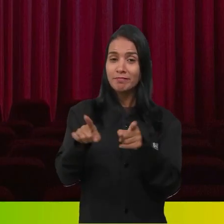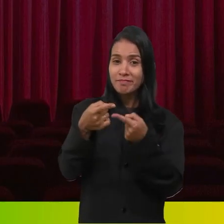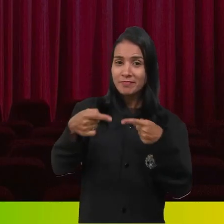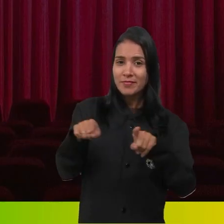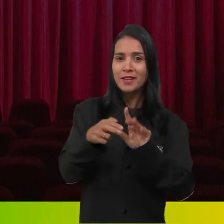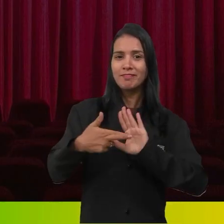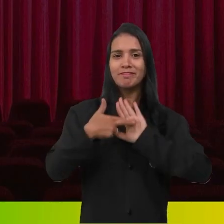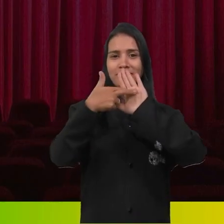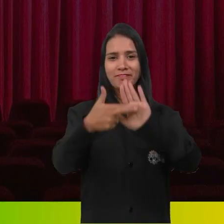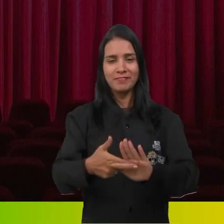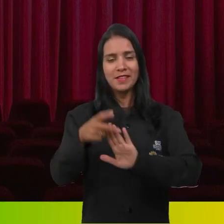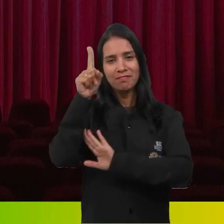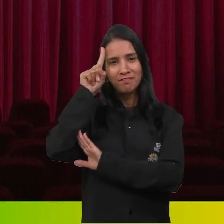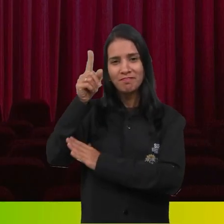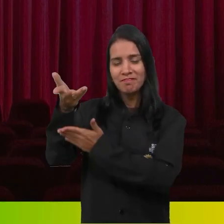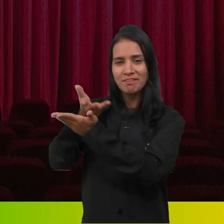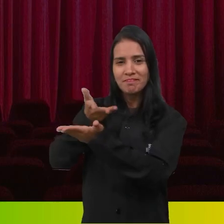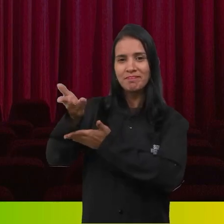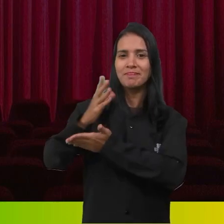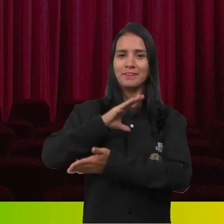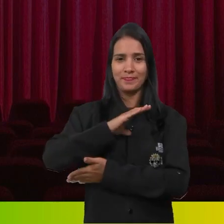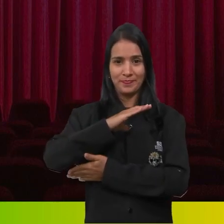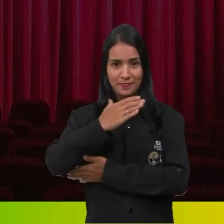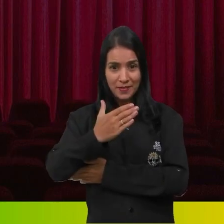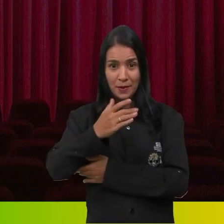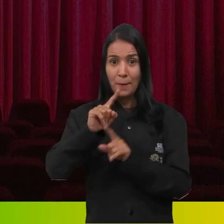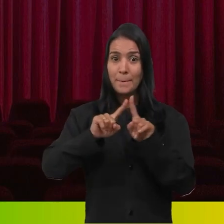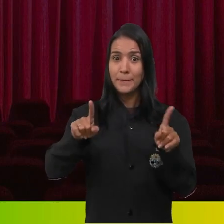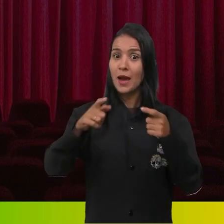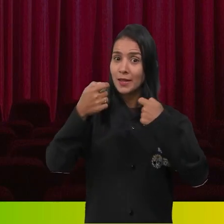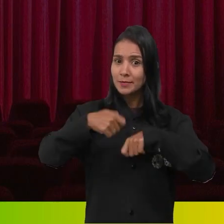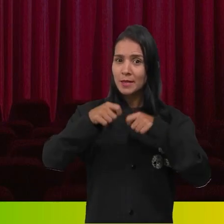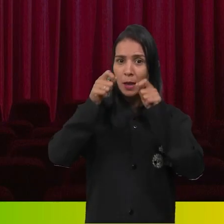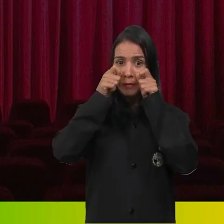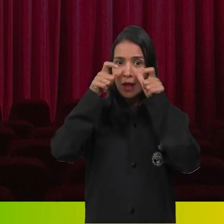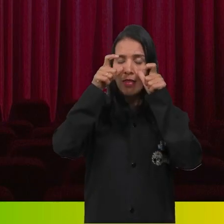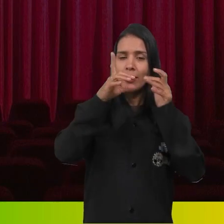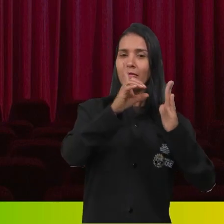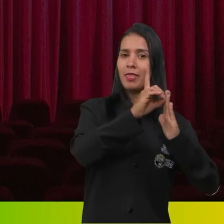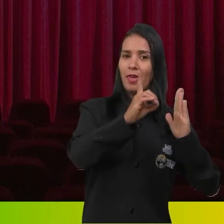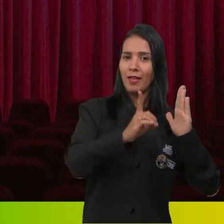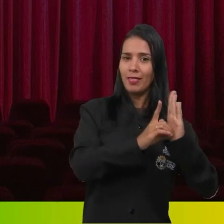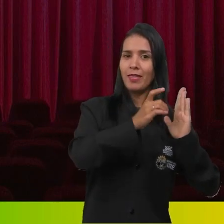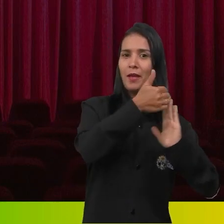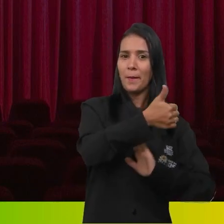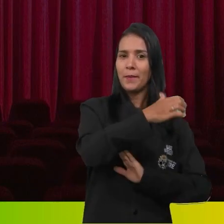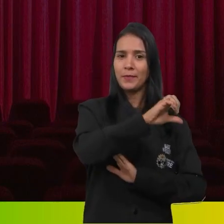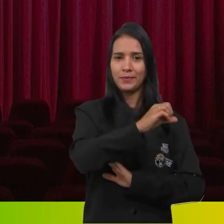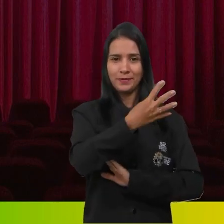refletiam o cotidiano das cidades, considerando as décadas de 1940 a